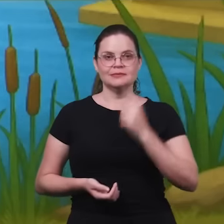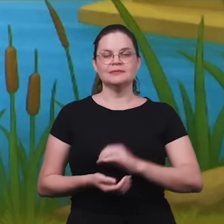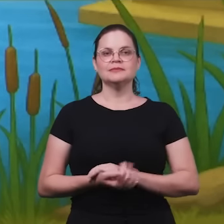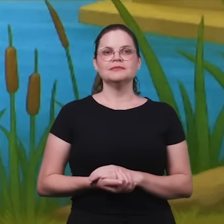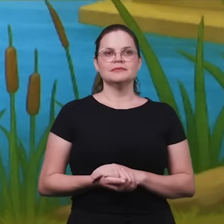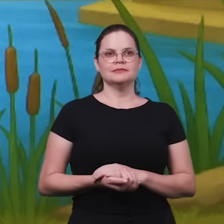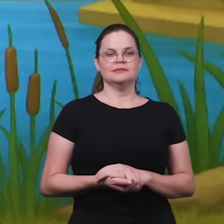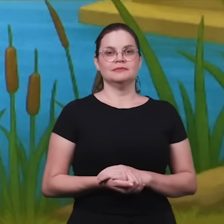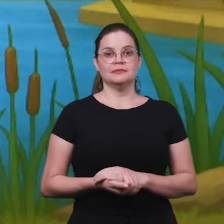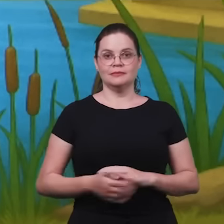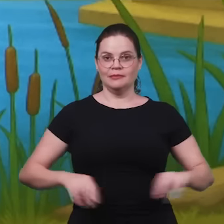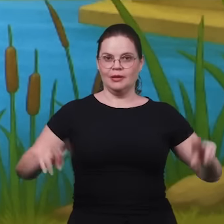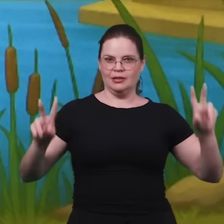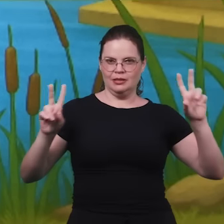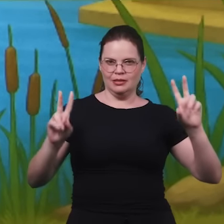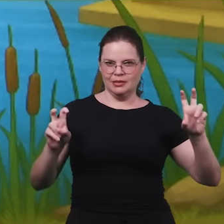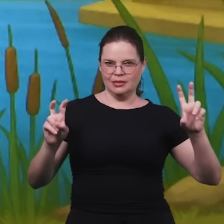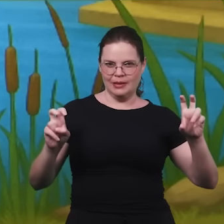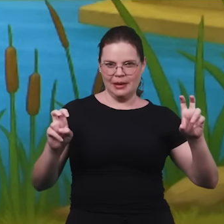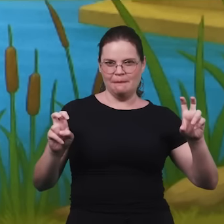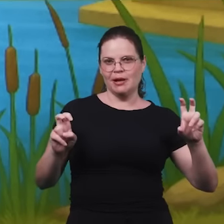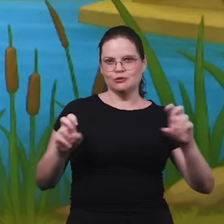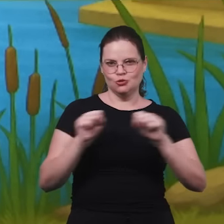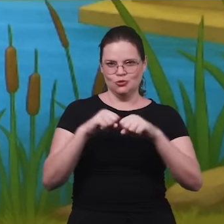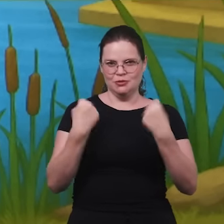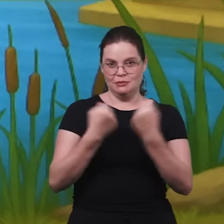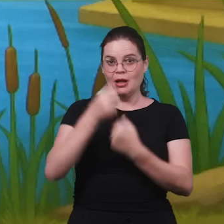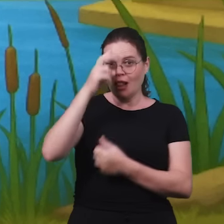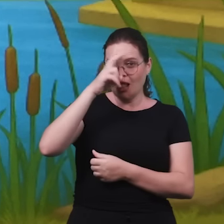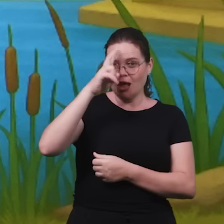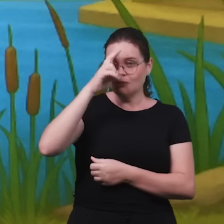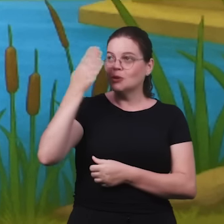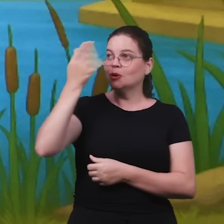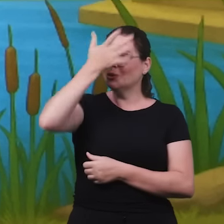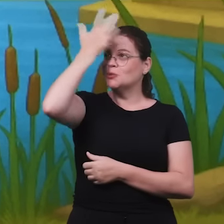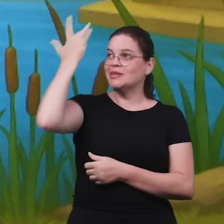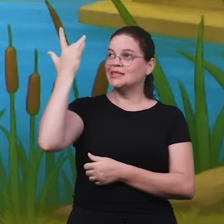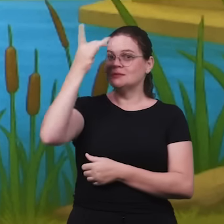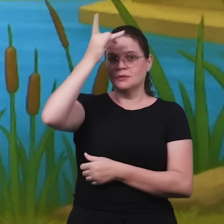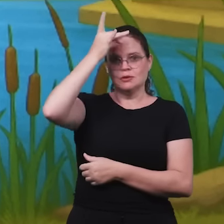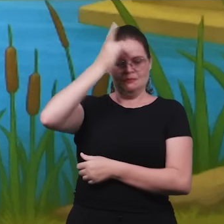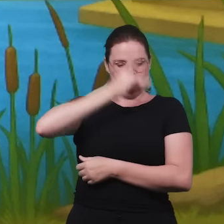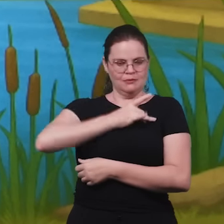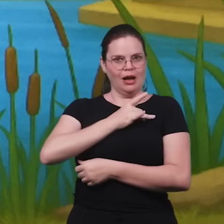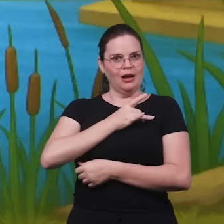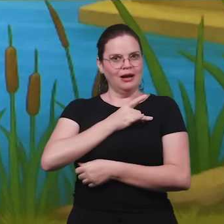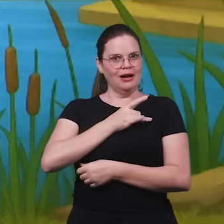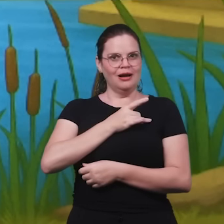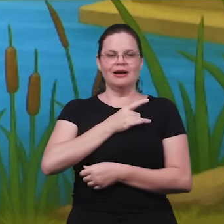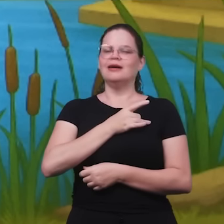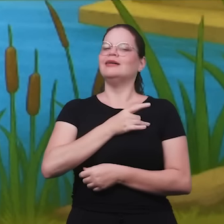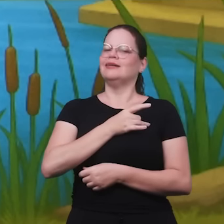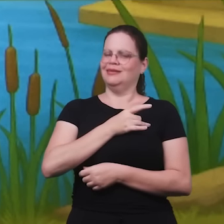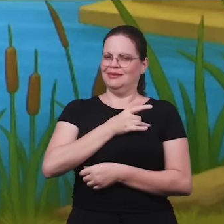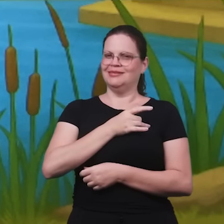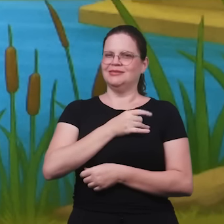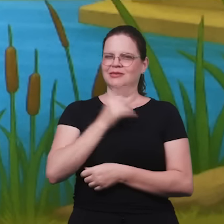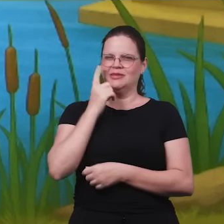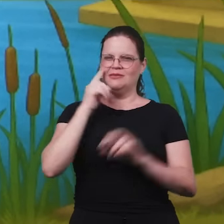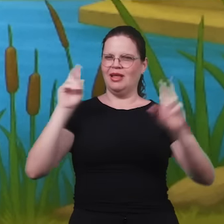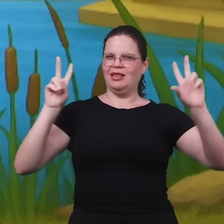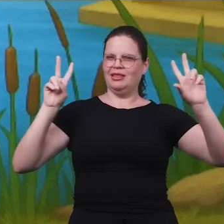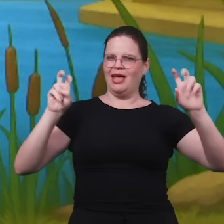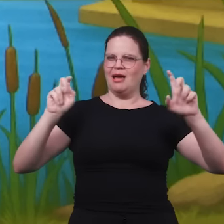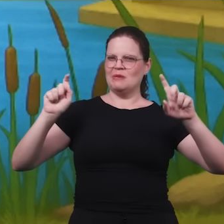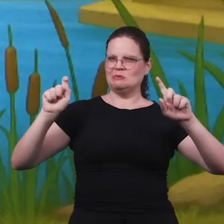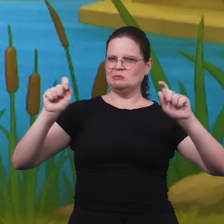O tema do nosso seminário é o Espírito do Senhor vem sobre mim. Quando ouvimos